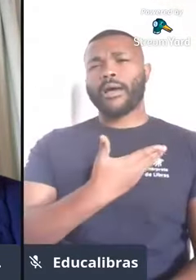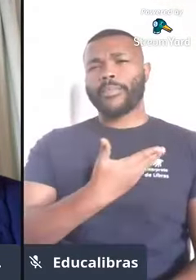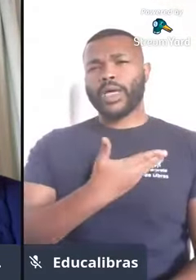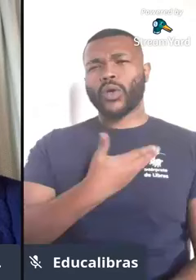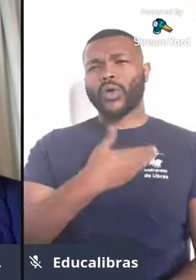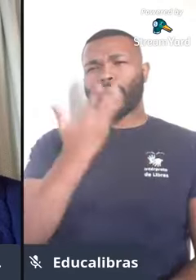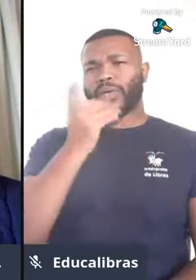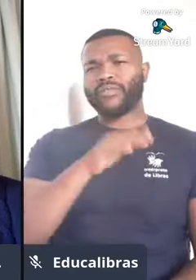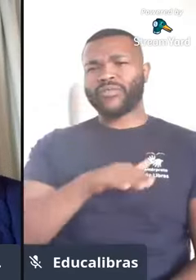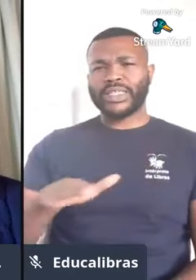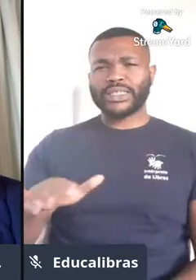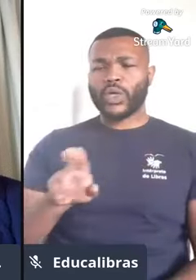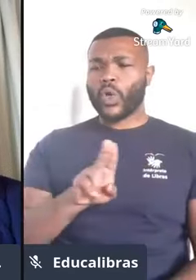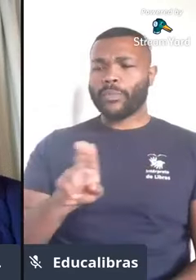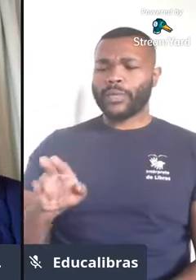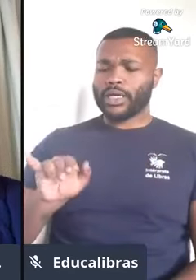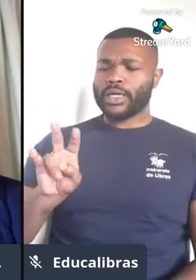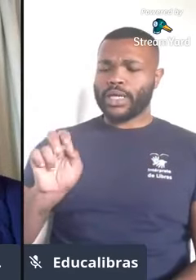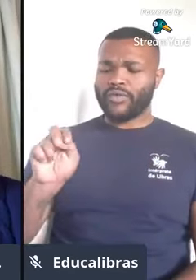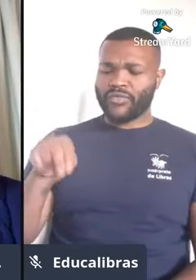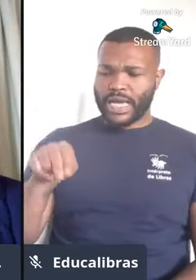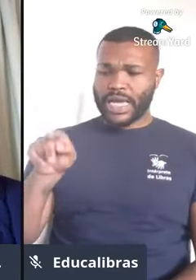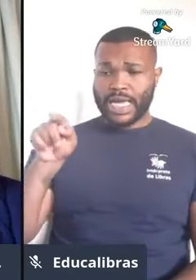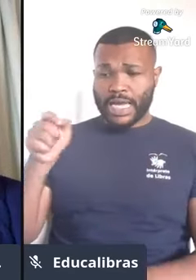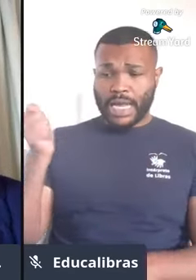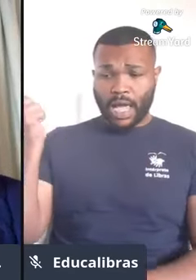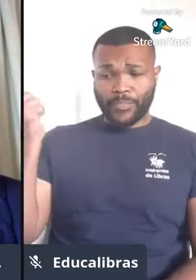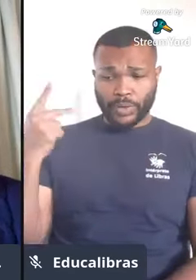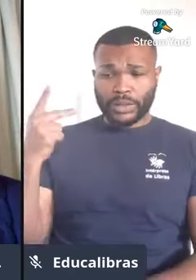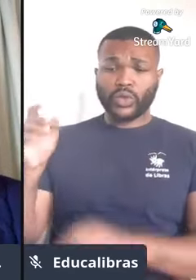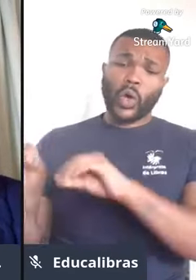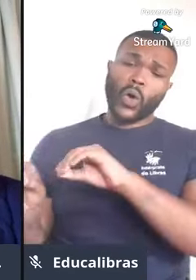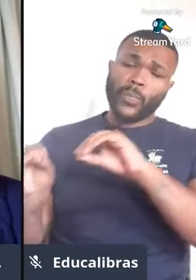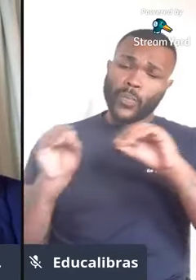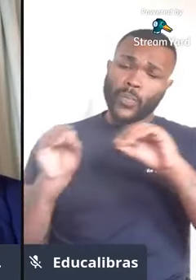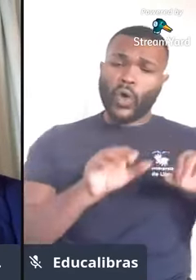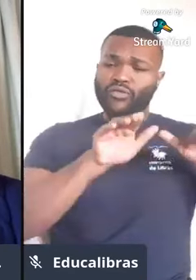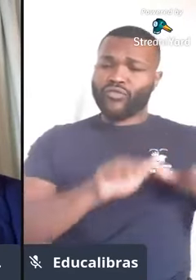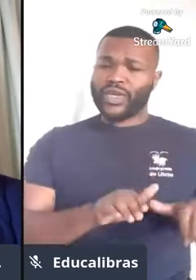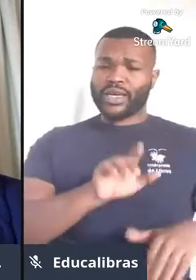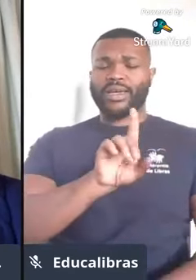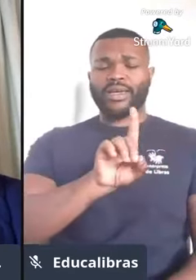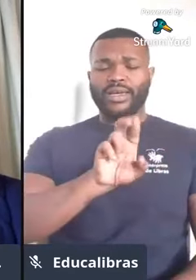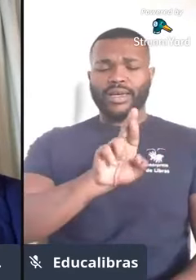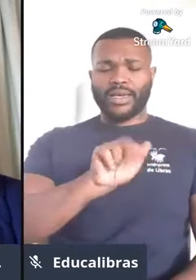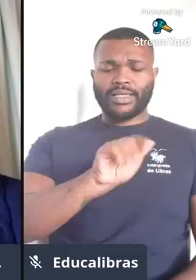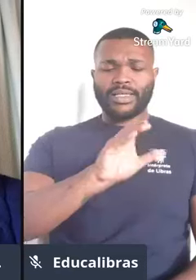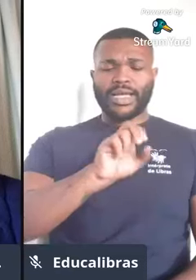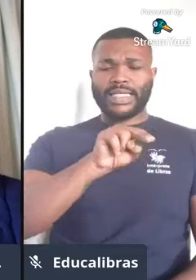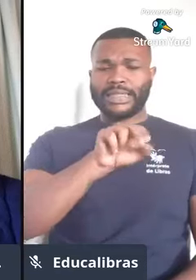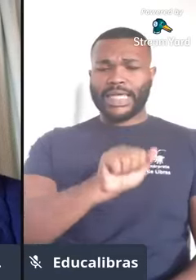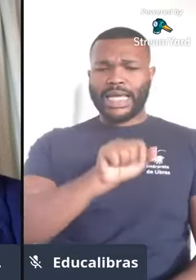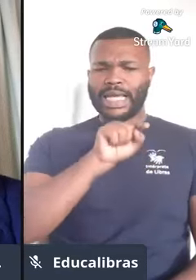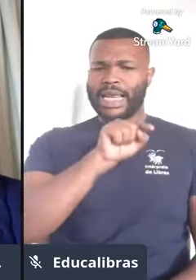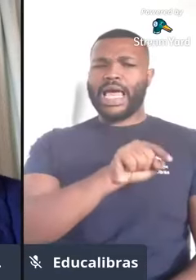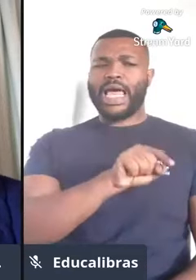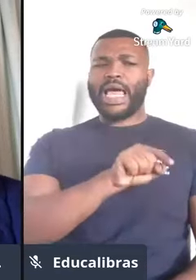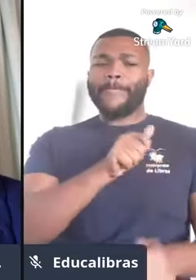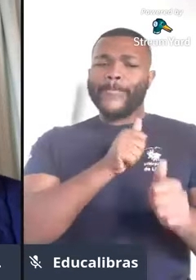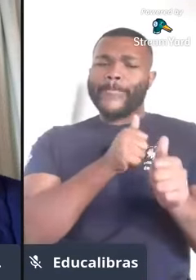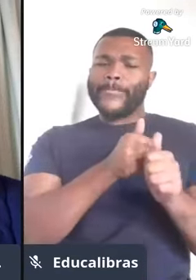Zanetti. Ele se aposentou e agora mora lá. Na verdade, ele não mora nem em Dracena especificamente, mora do